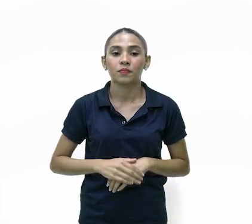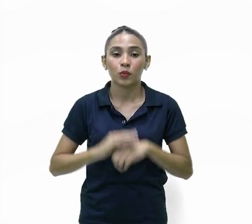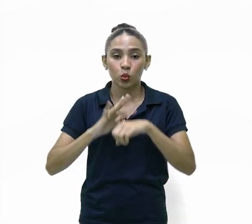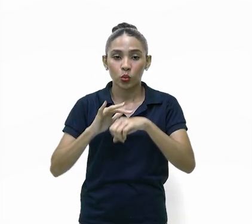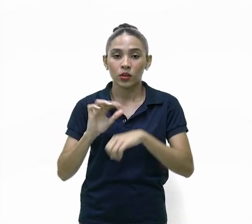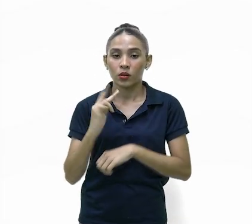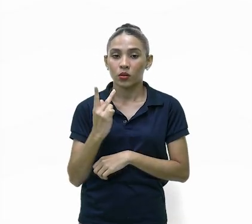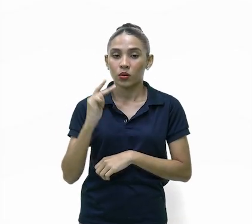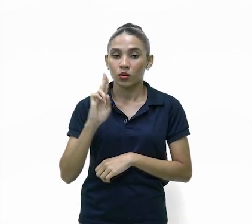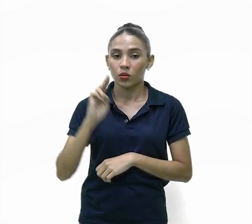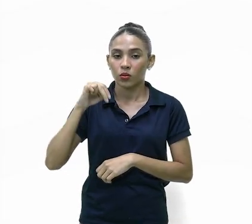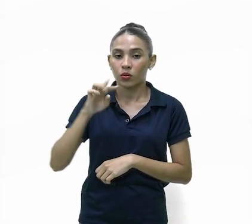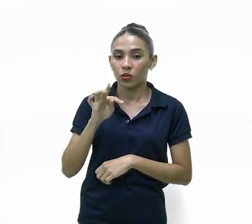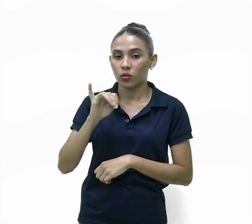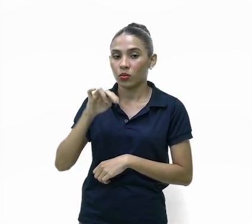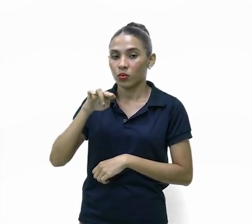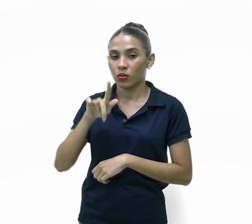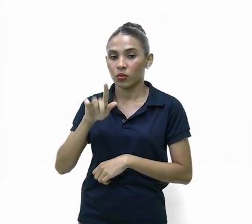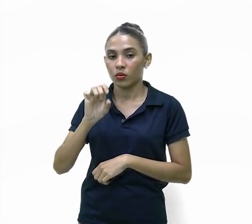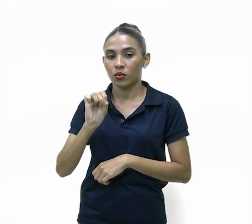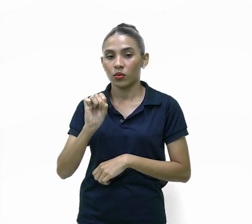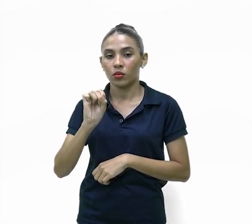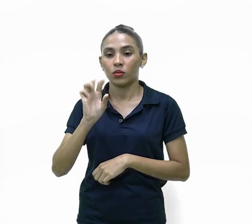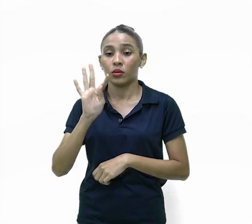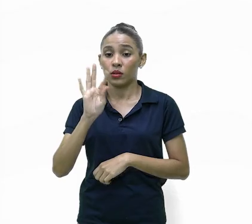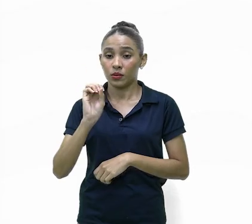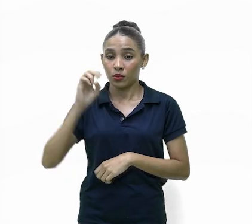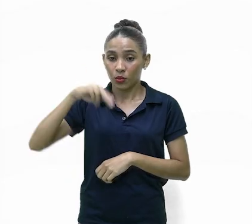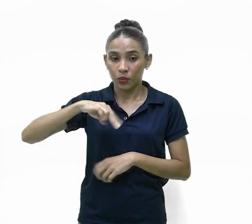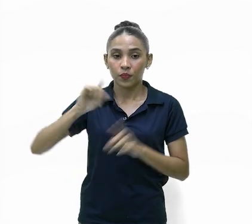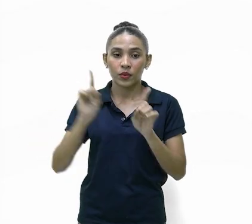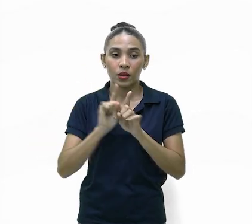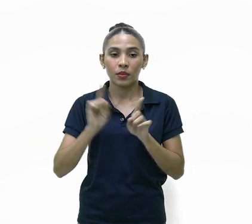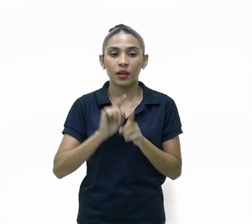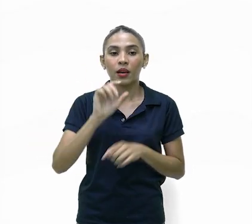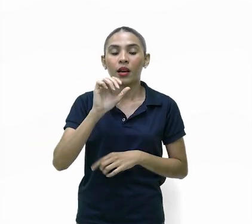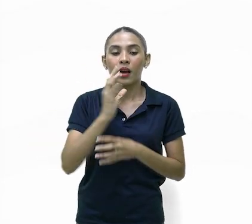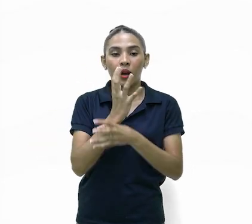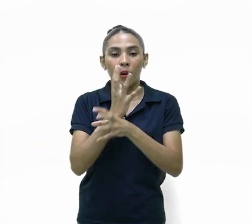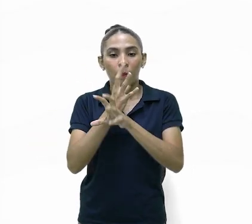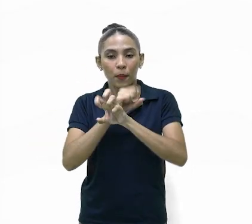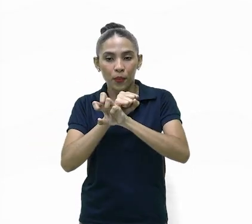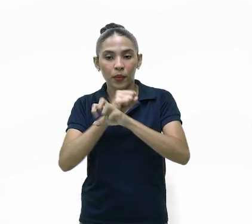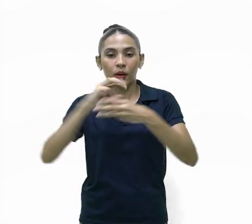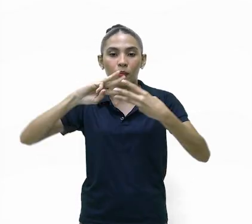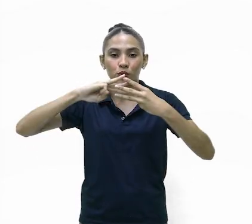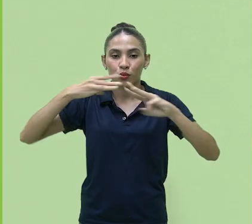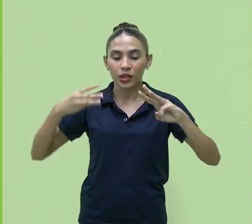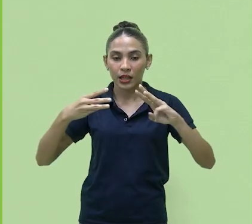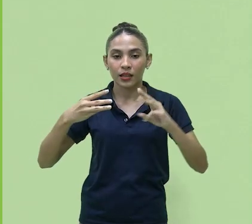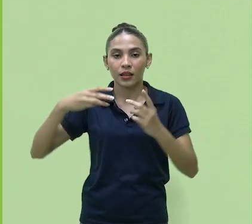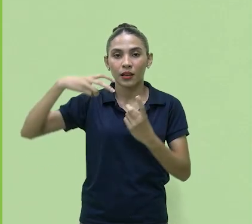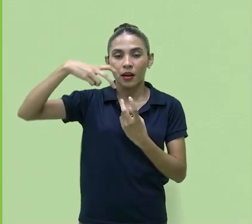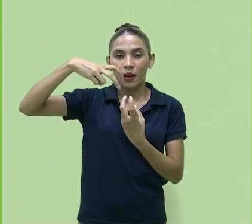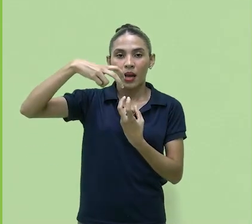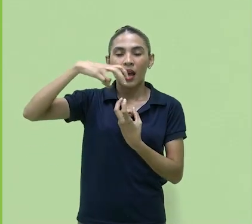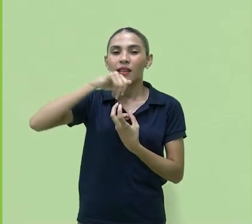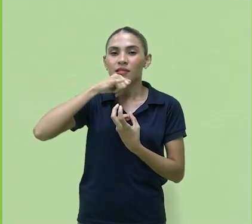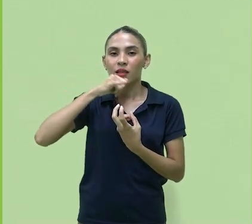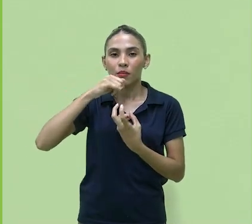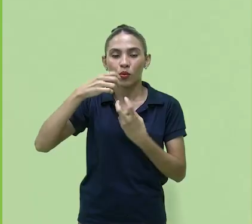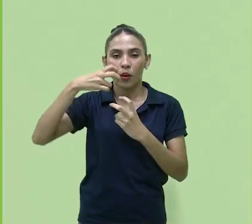Huntington, a atrofia muscular espinhal e a fenilcetonúria, né? São alguns exemplos de